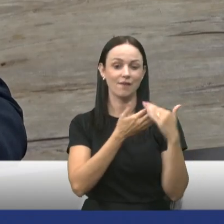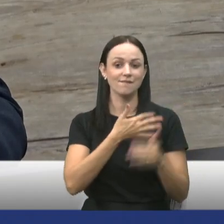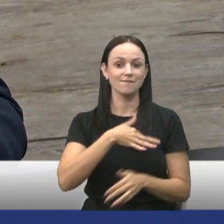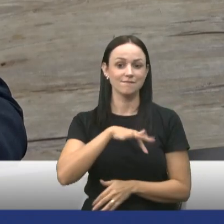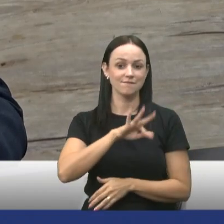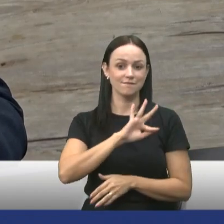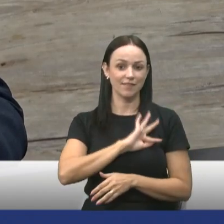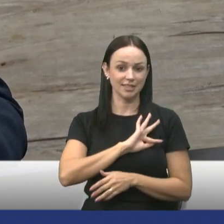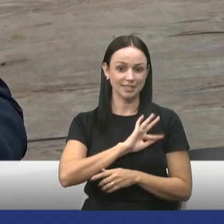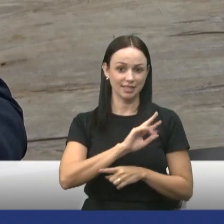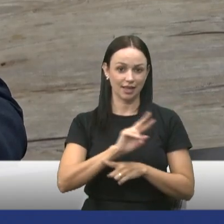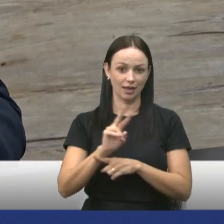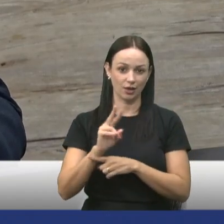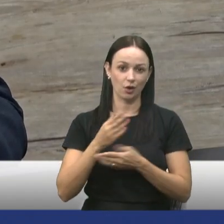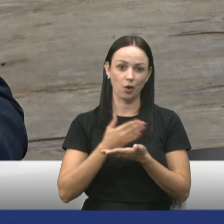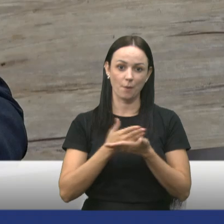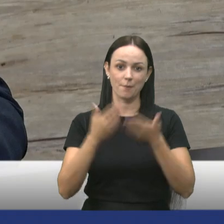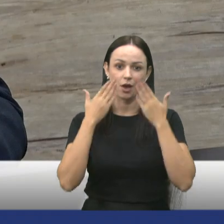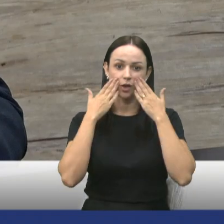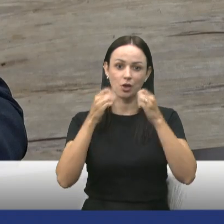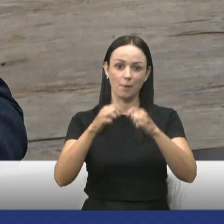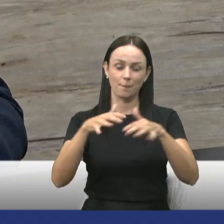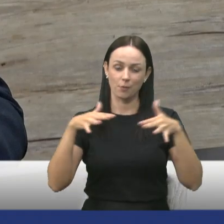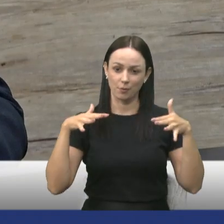vamos dar início à audiência pública